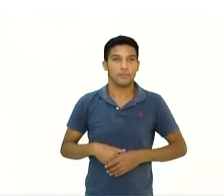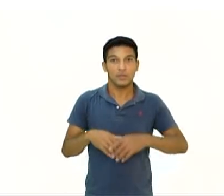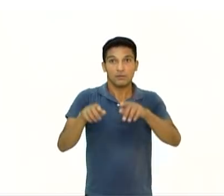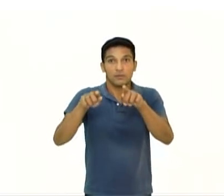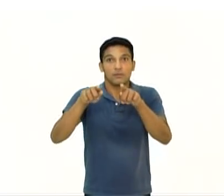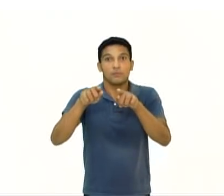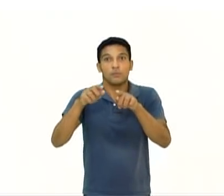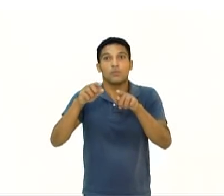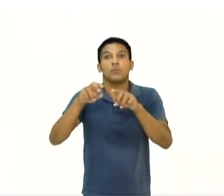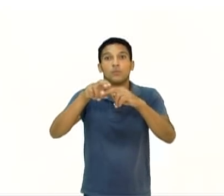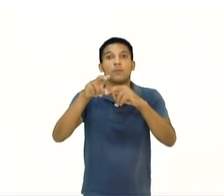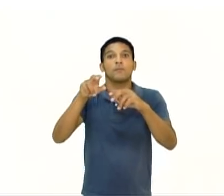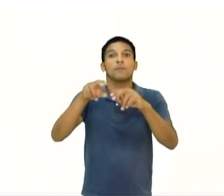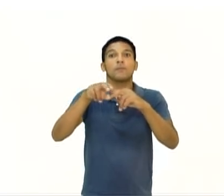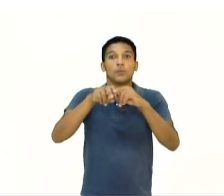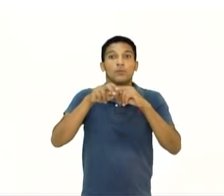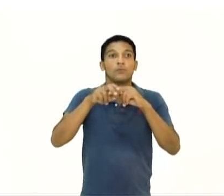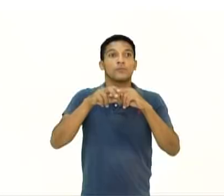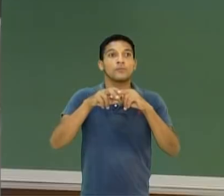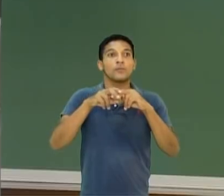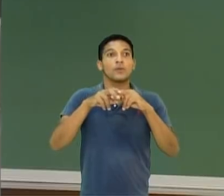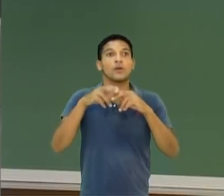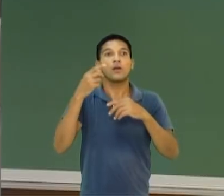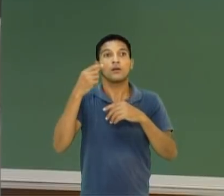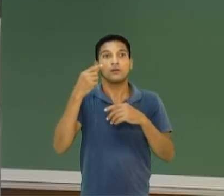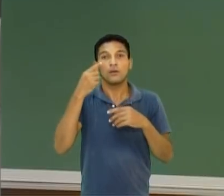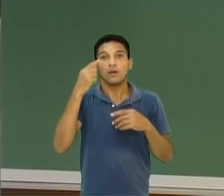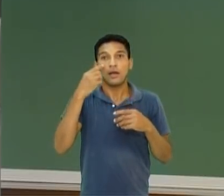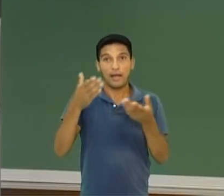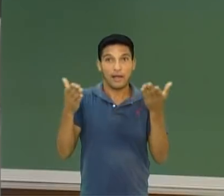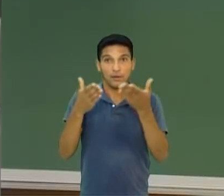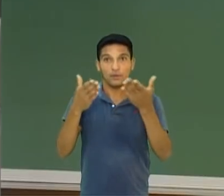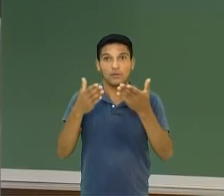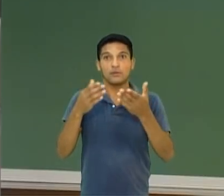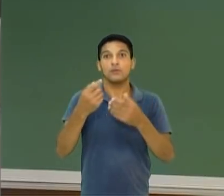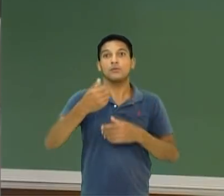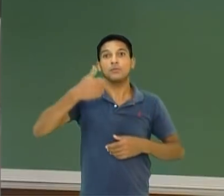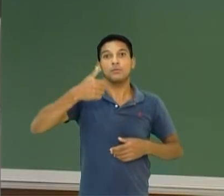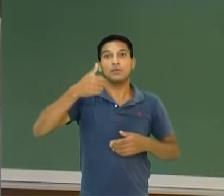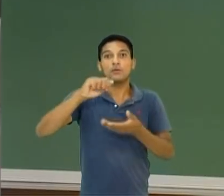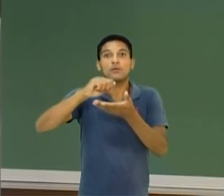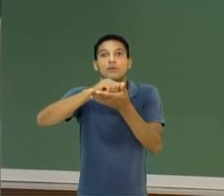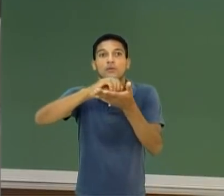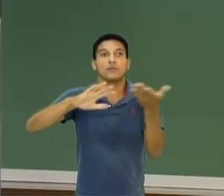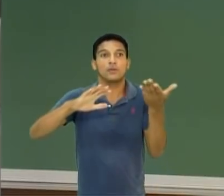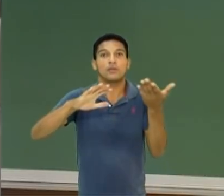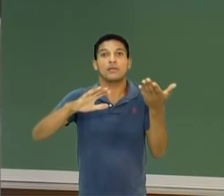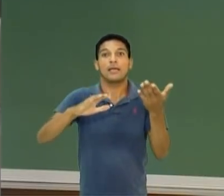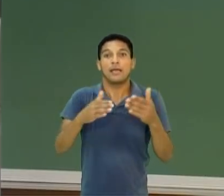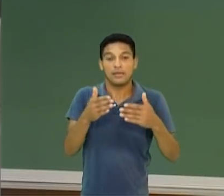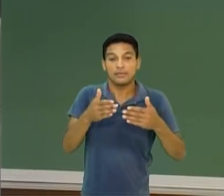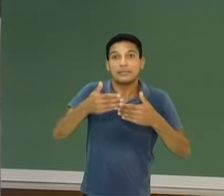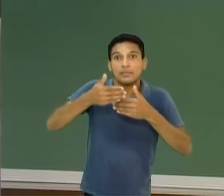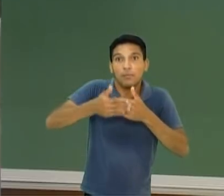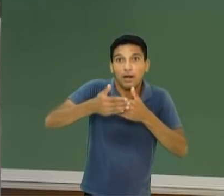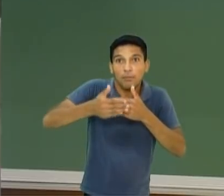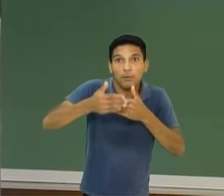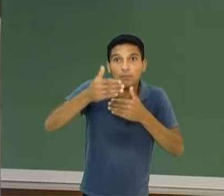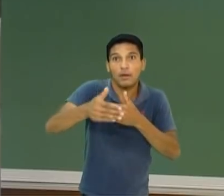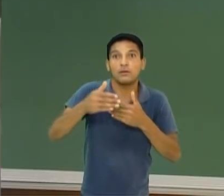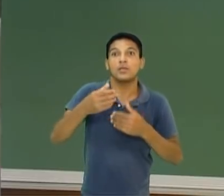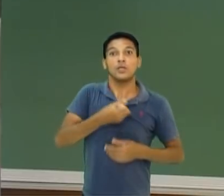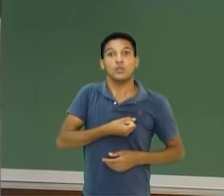0 vem o 1, depois do 1 vem o 2, depois o 3, depois o 4, depois qual seria o número? Número 5, depois o 5, o 6, né? E aí nós